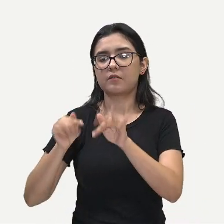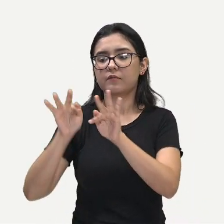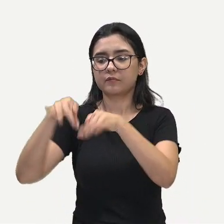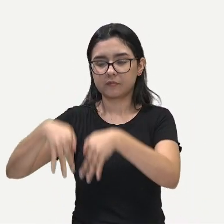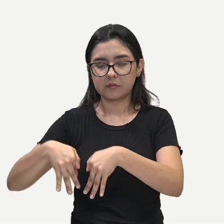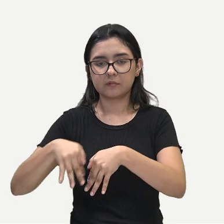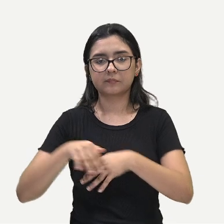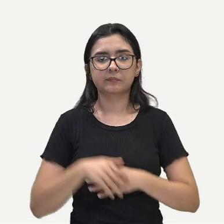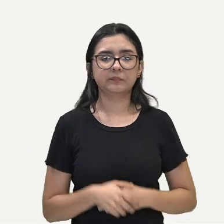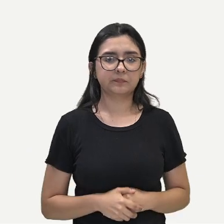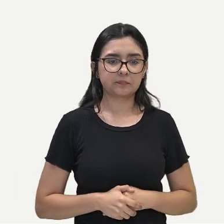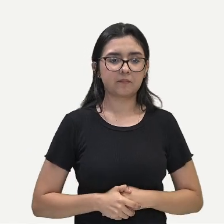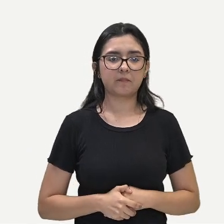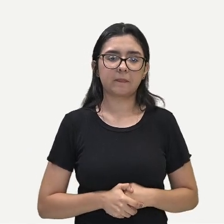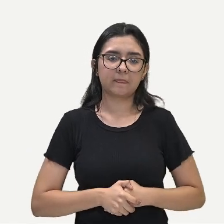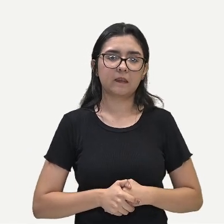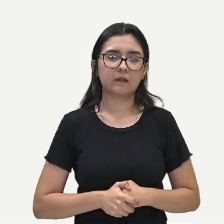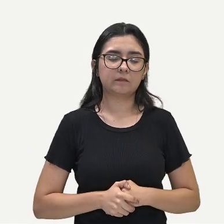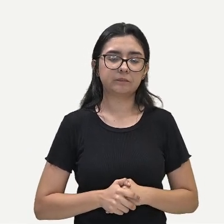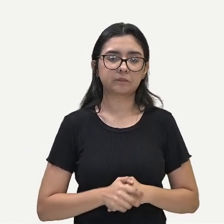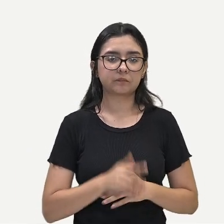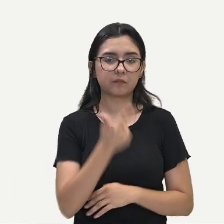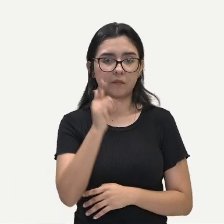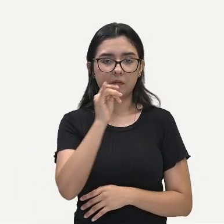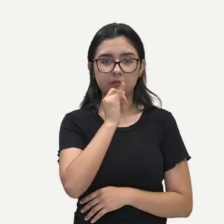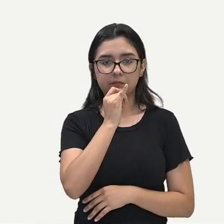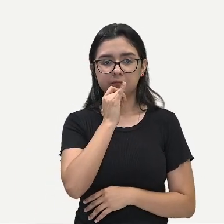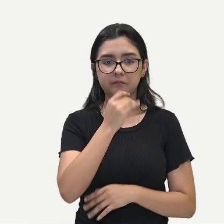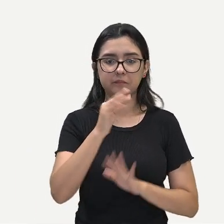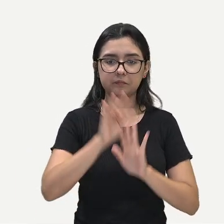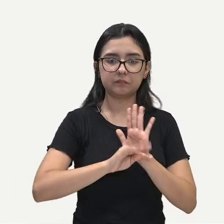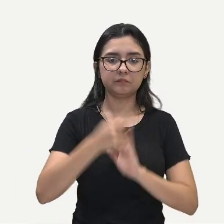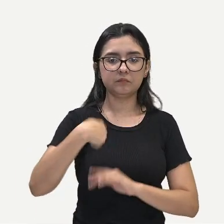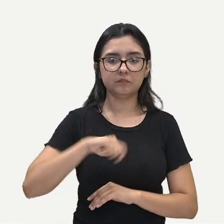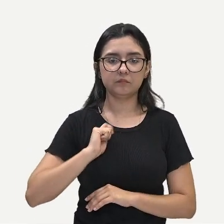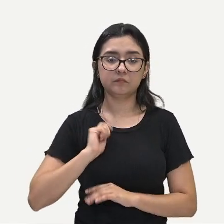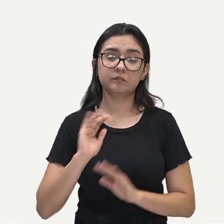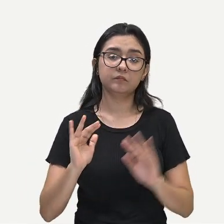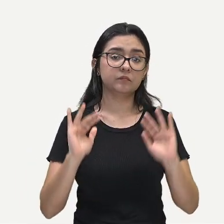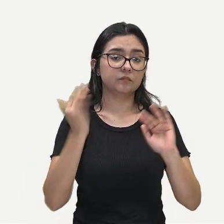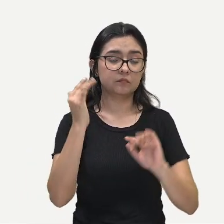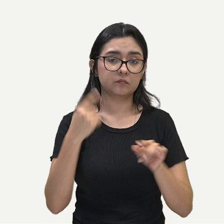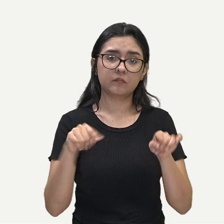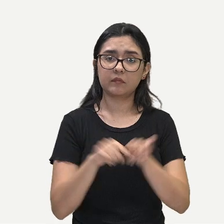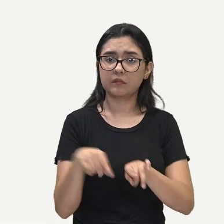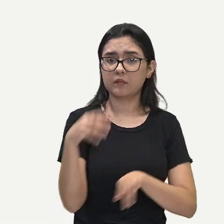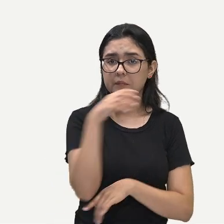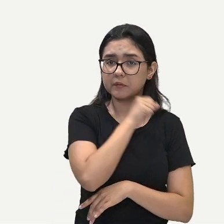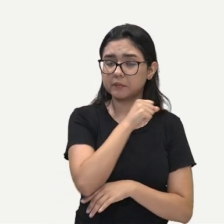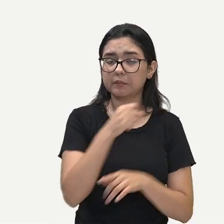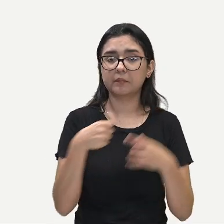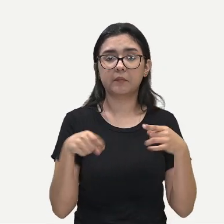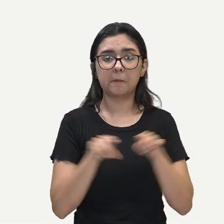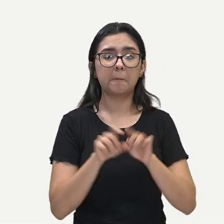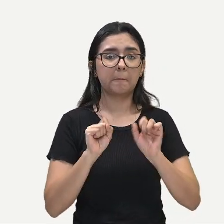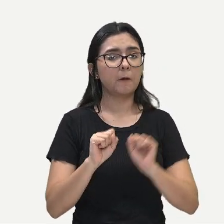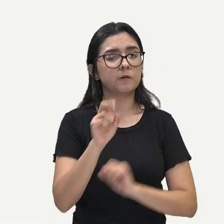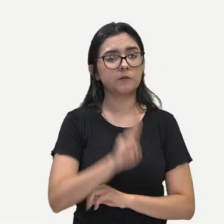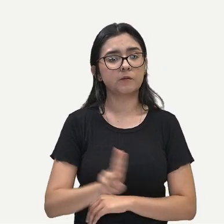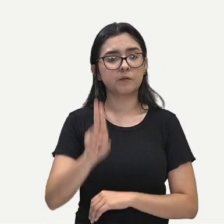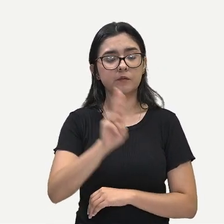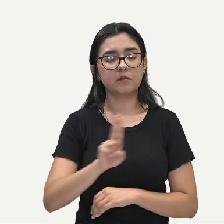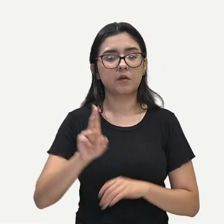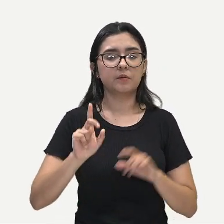ações passadas que ocorrem de forma repentina. Então, algo também repentino, a gente pode